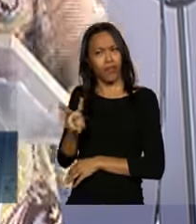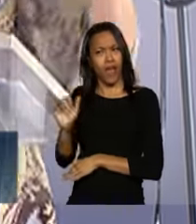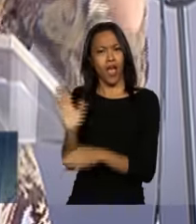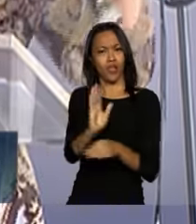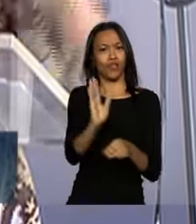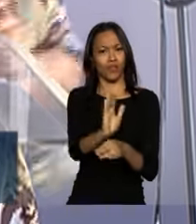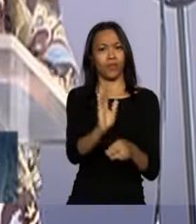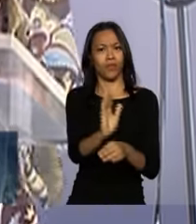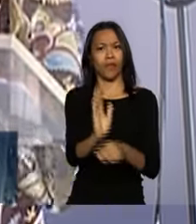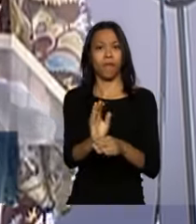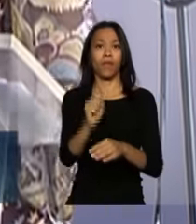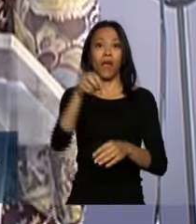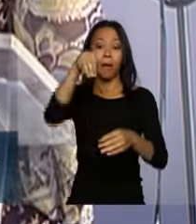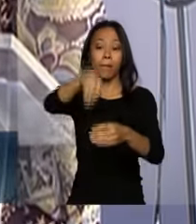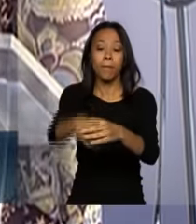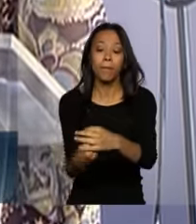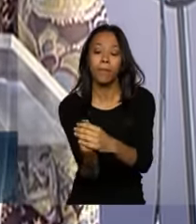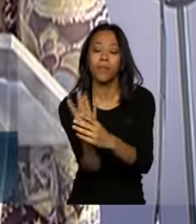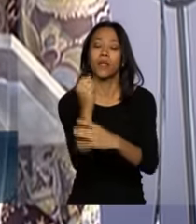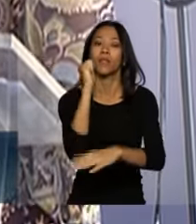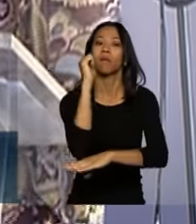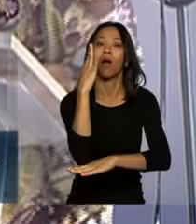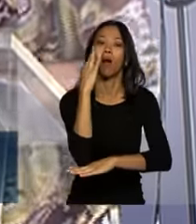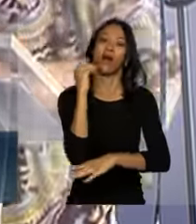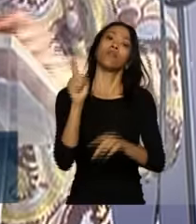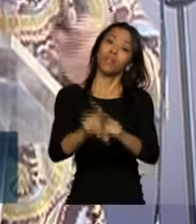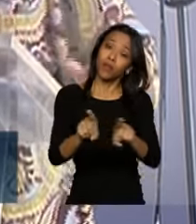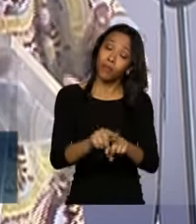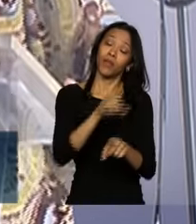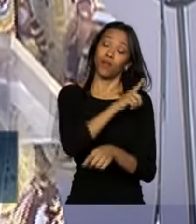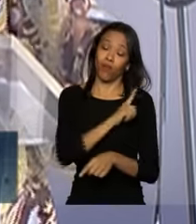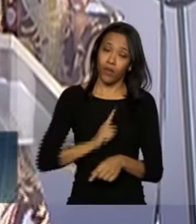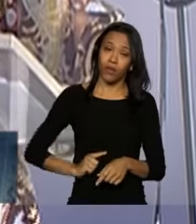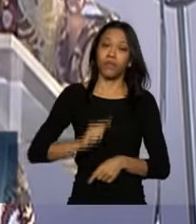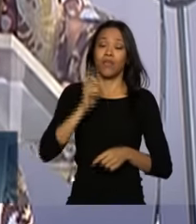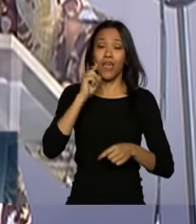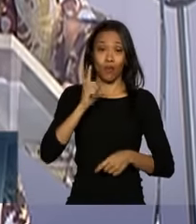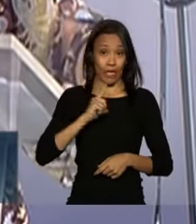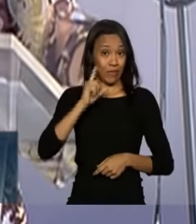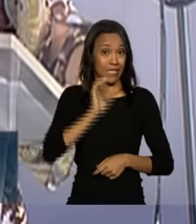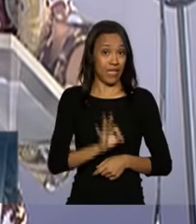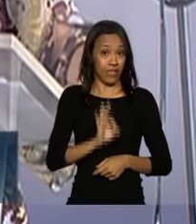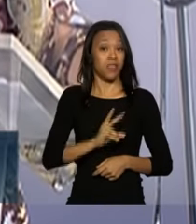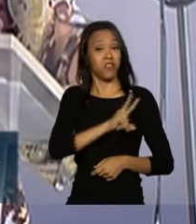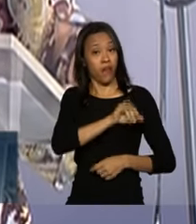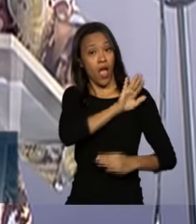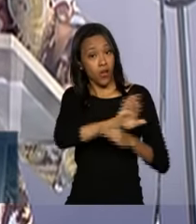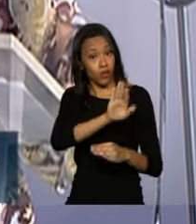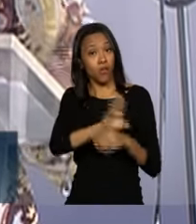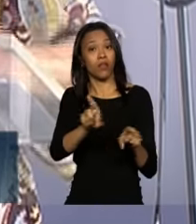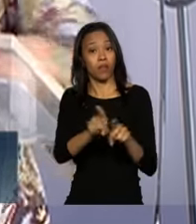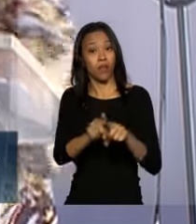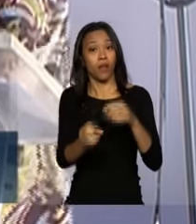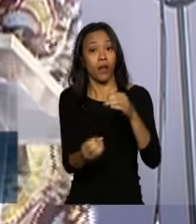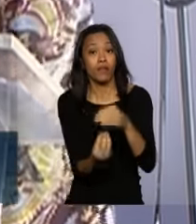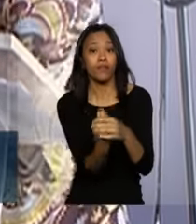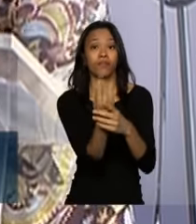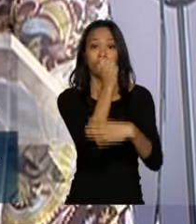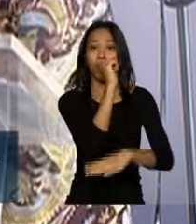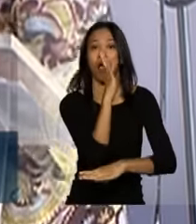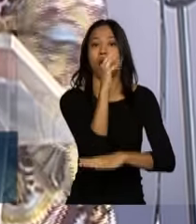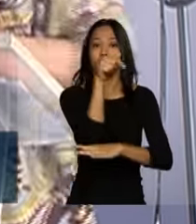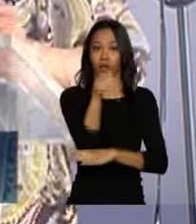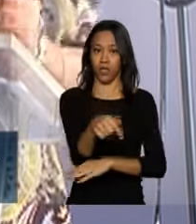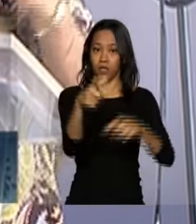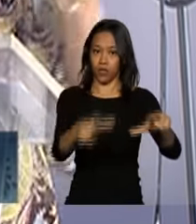botar uma árvore. O governador também, eu tenho certeza, que vai ajudar a botar uma árvore.